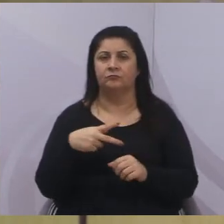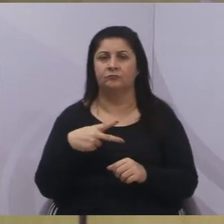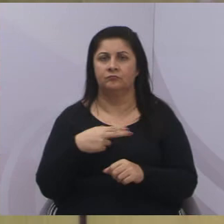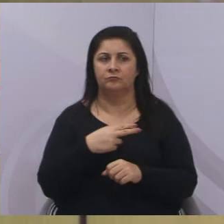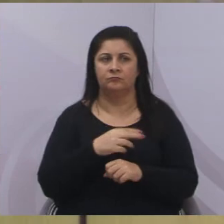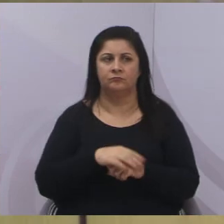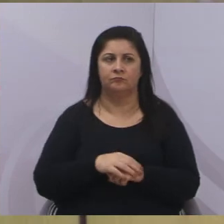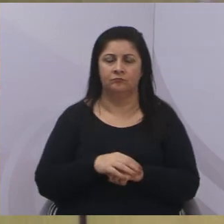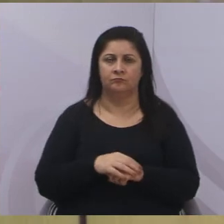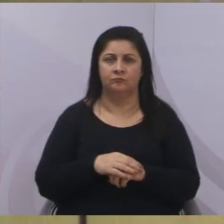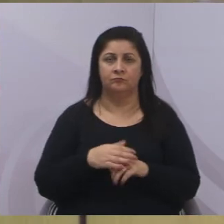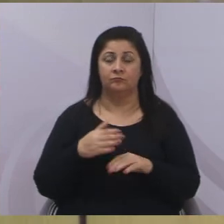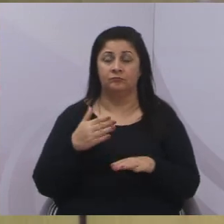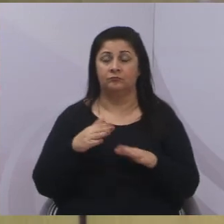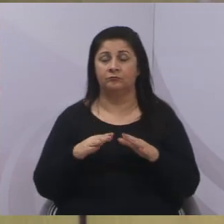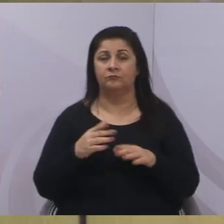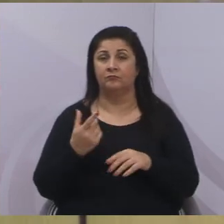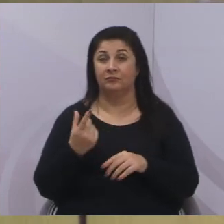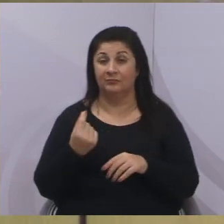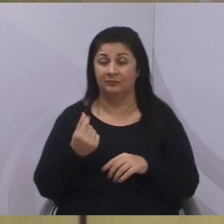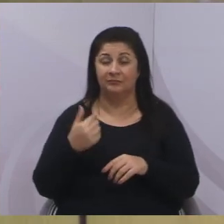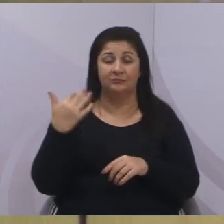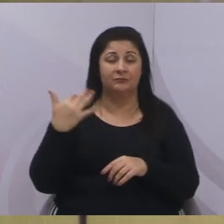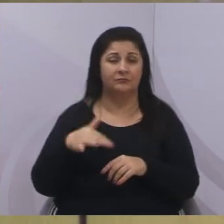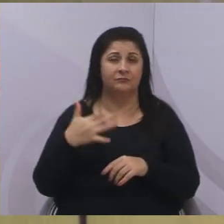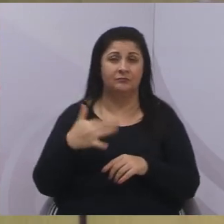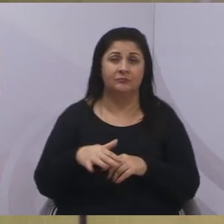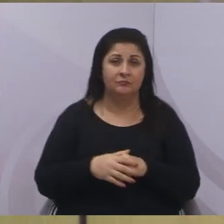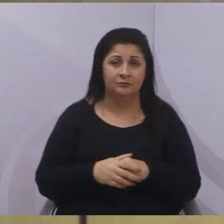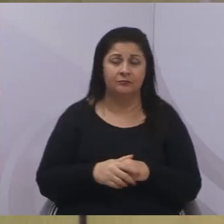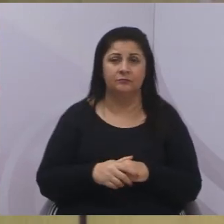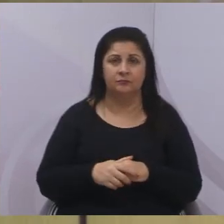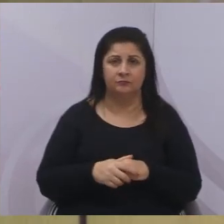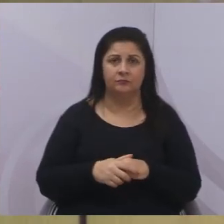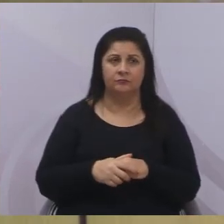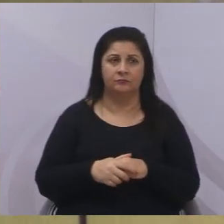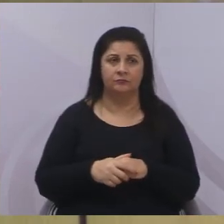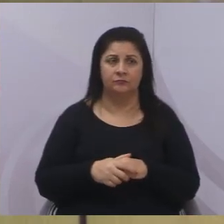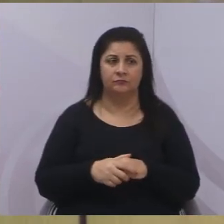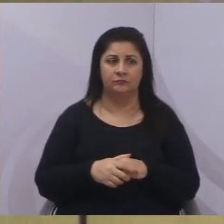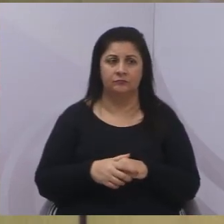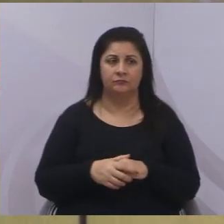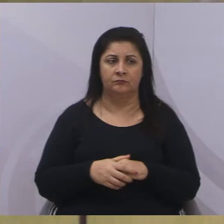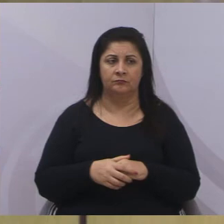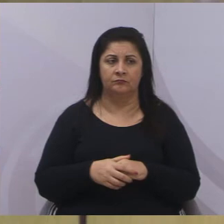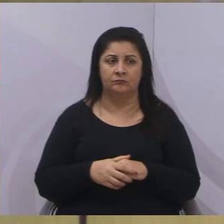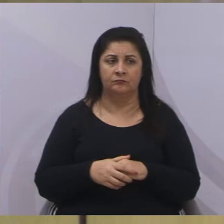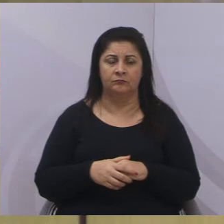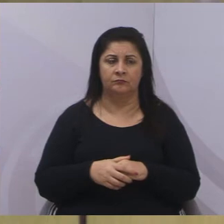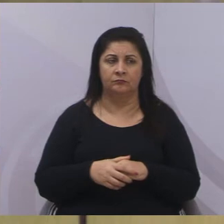custo aumenta em decorrência disso. E